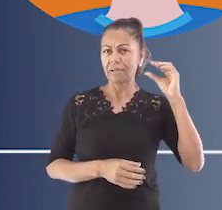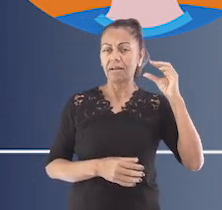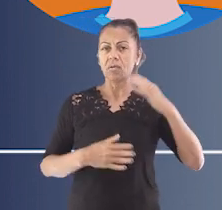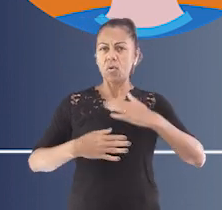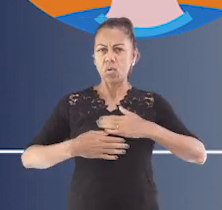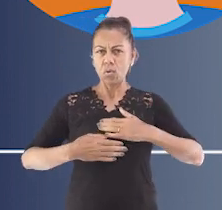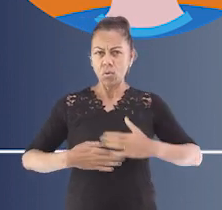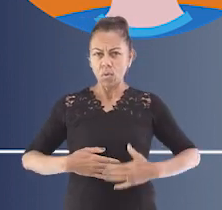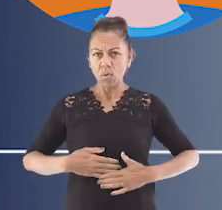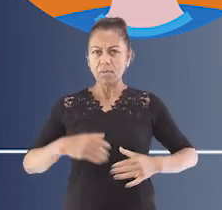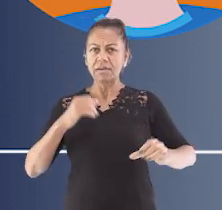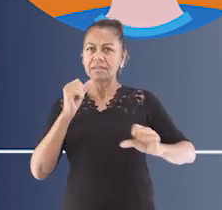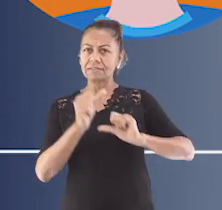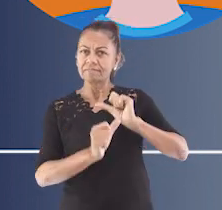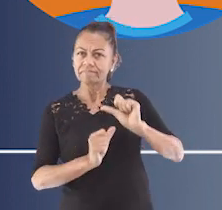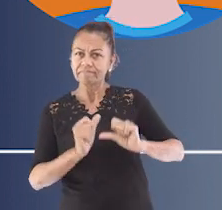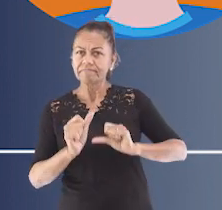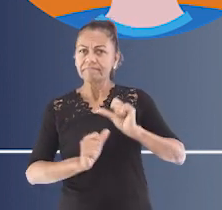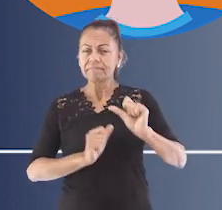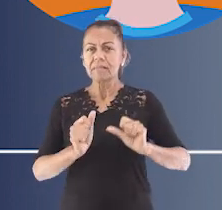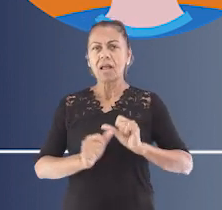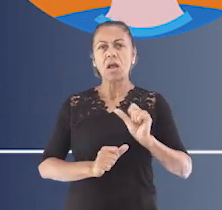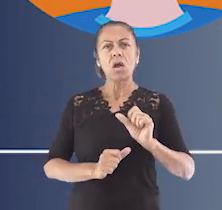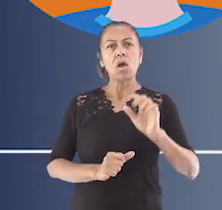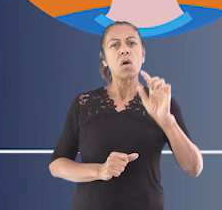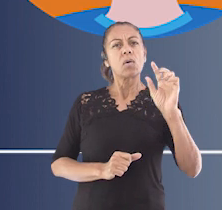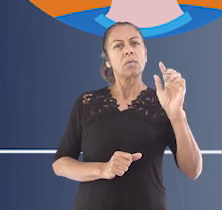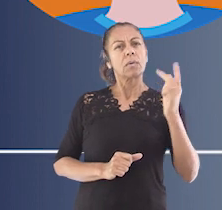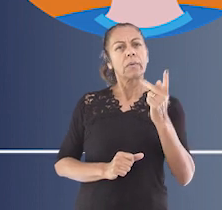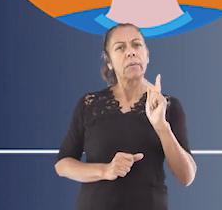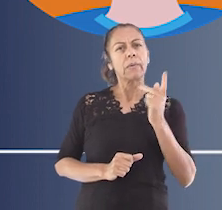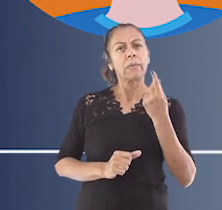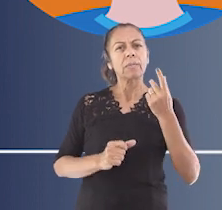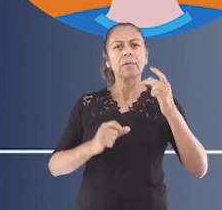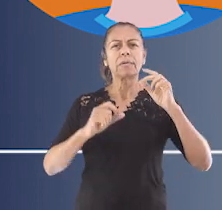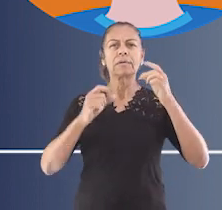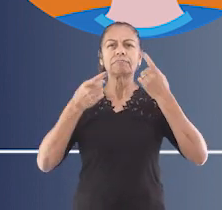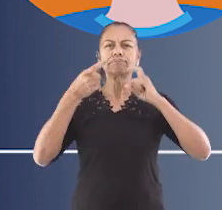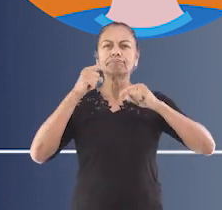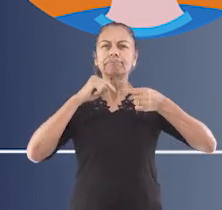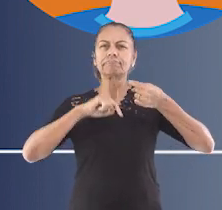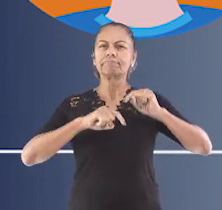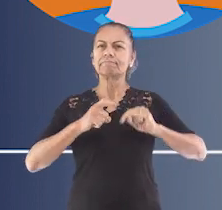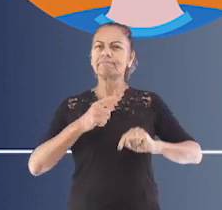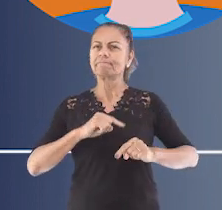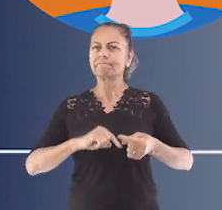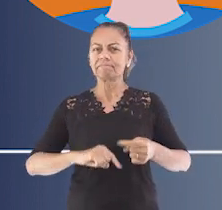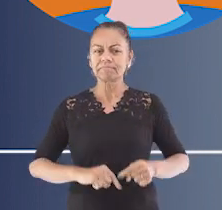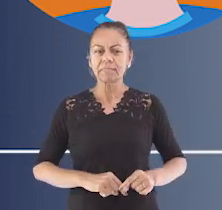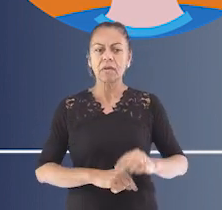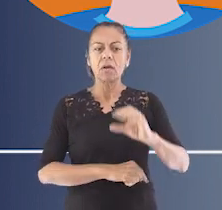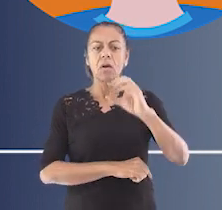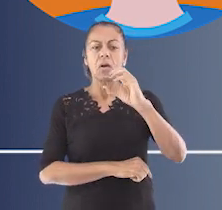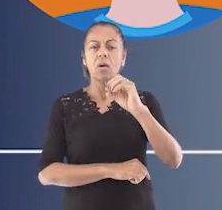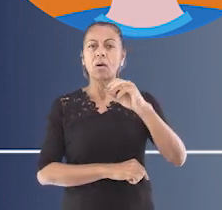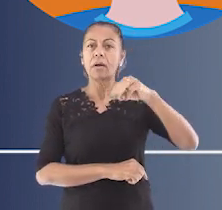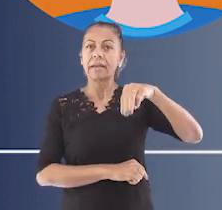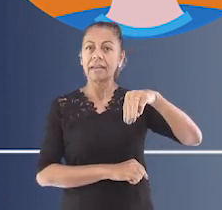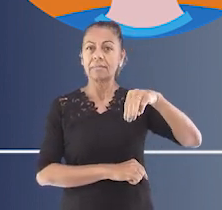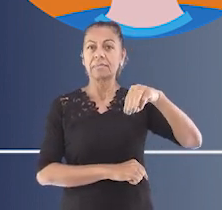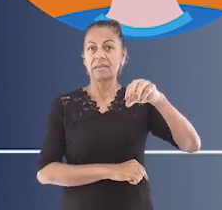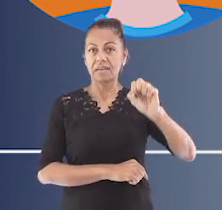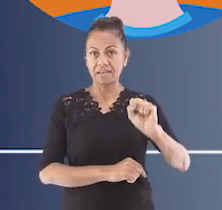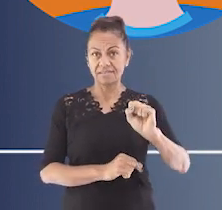Essas transformações iniciam-se com as mudanças no corpo. A ação hormonal é a grande responsável por